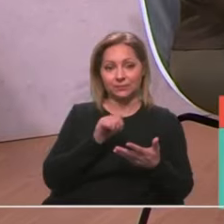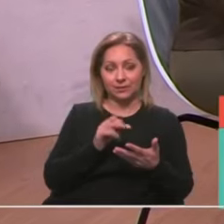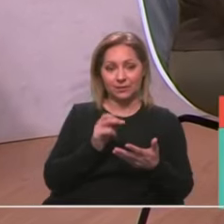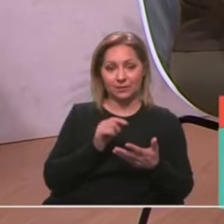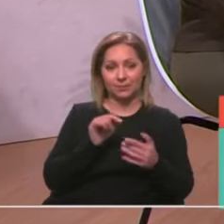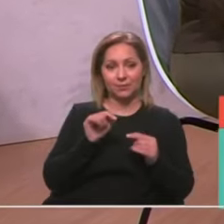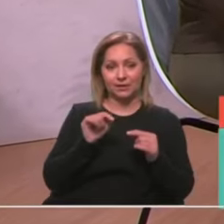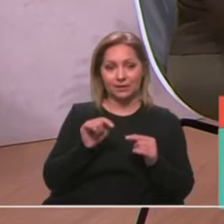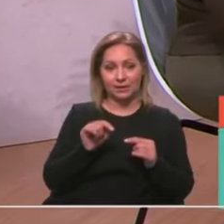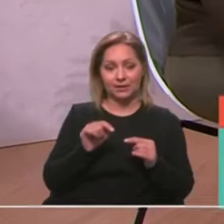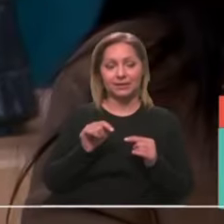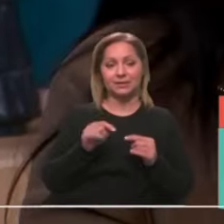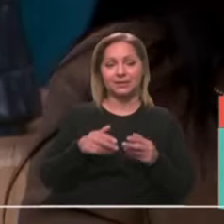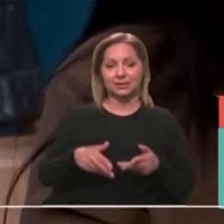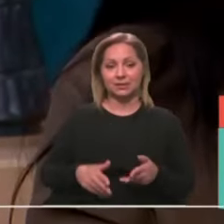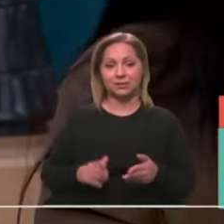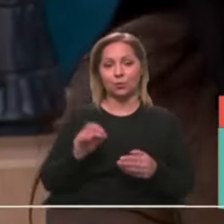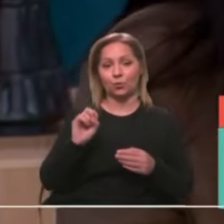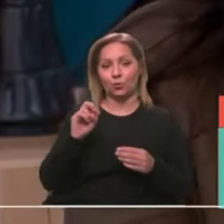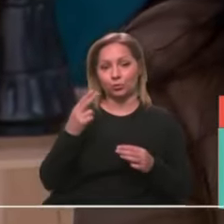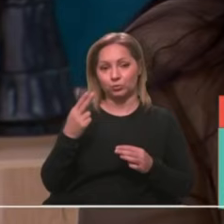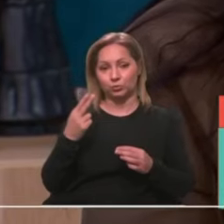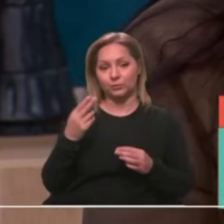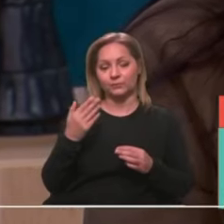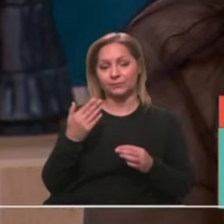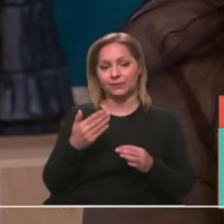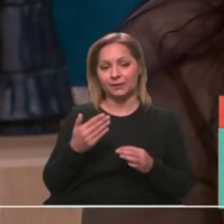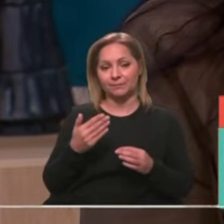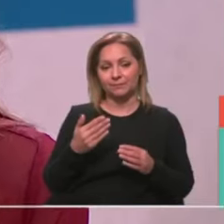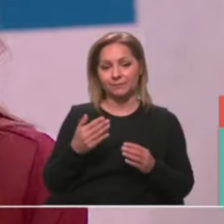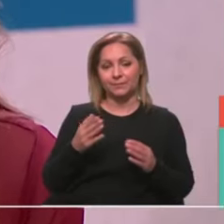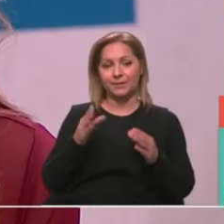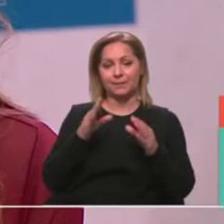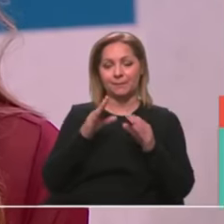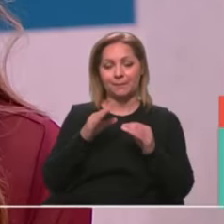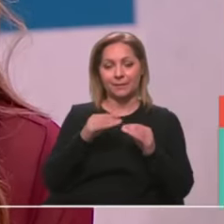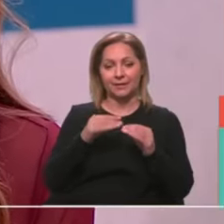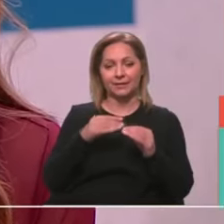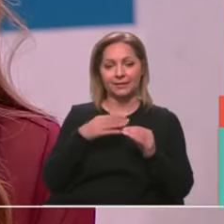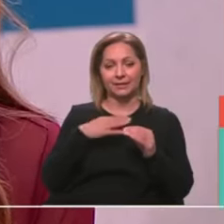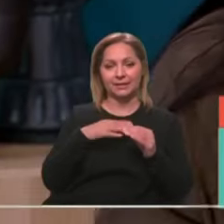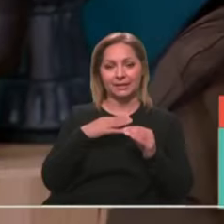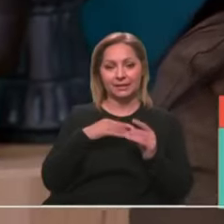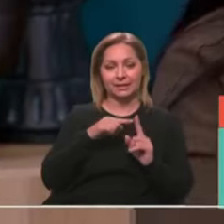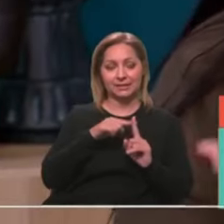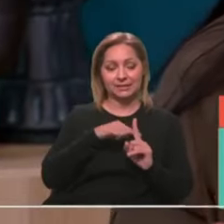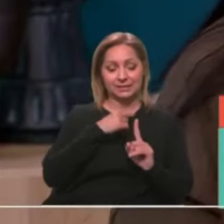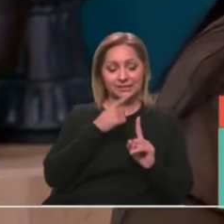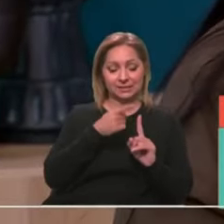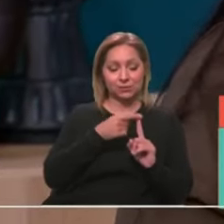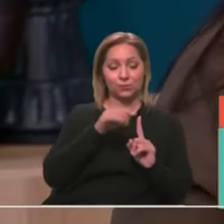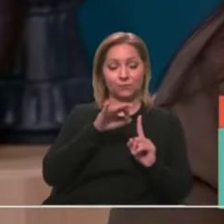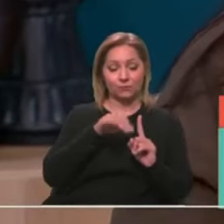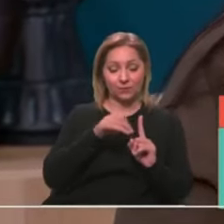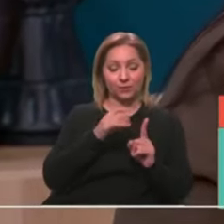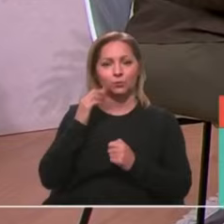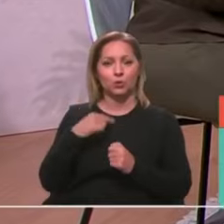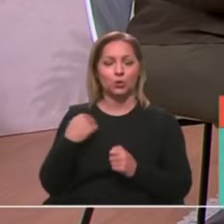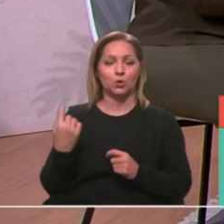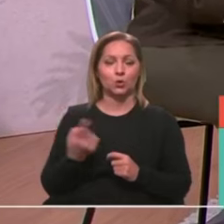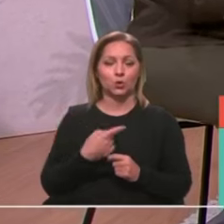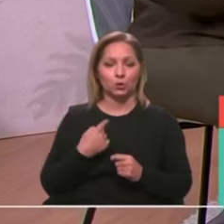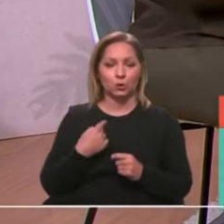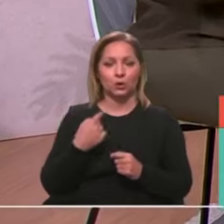Para quem nasceu em outubro, eles vão estar mais a querer encerrar rapidamente porque as oportunidades estão a chegar.